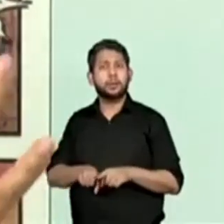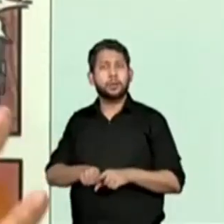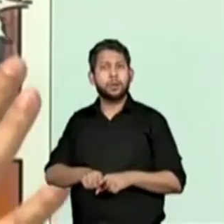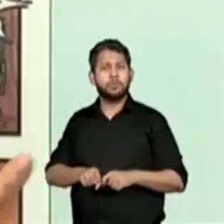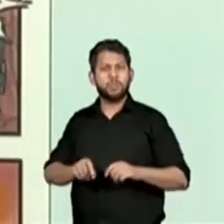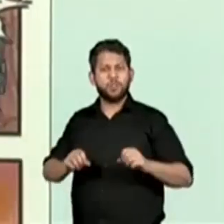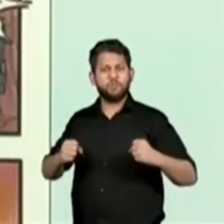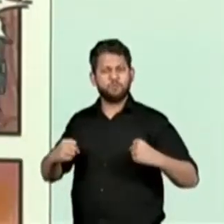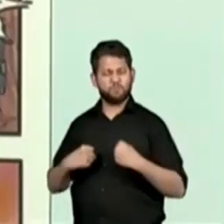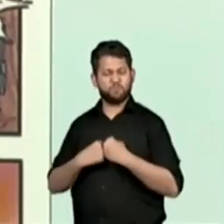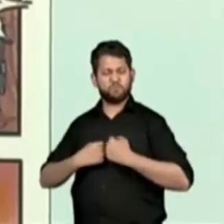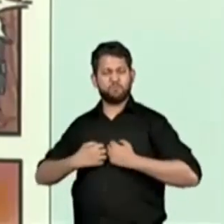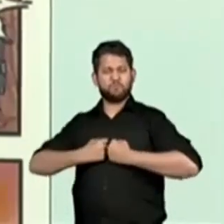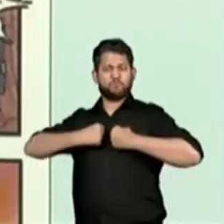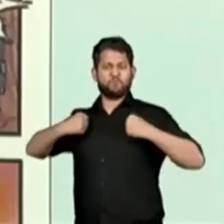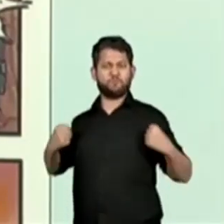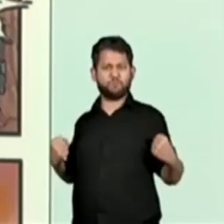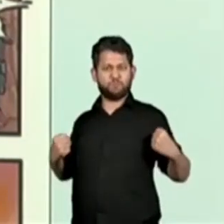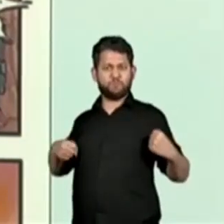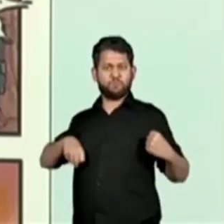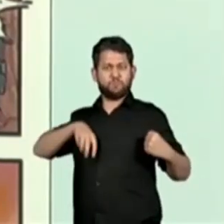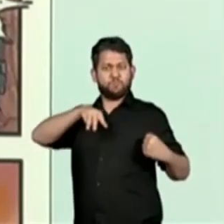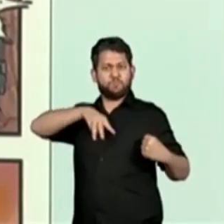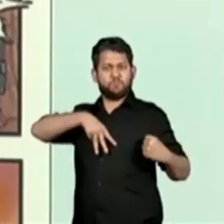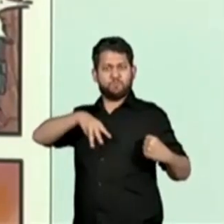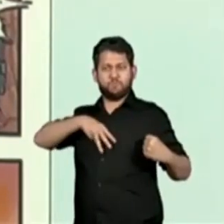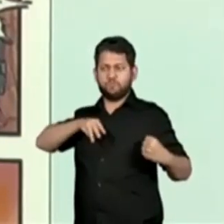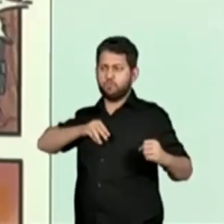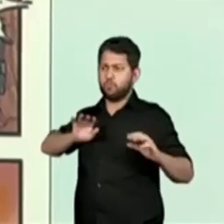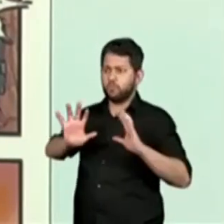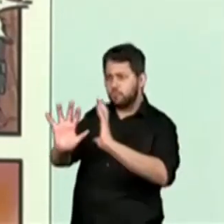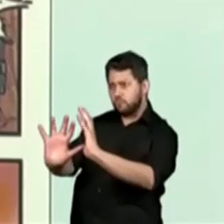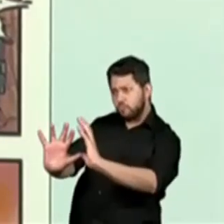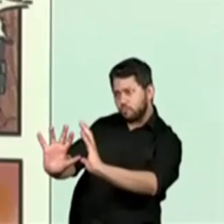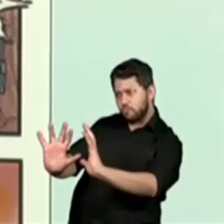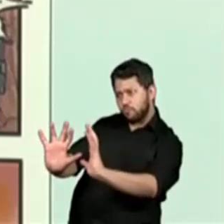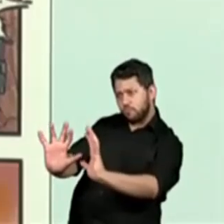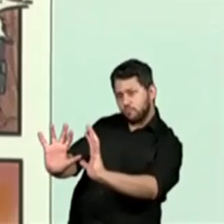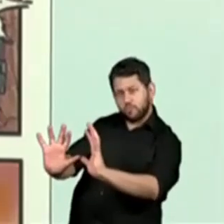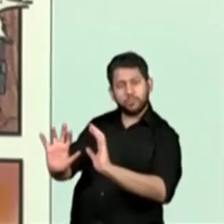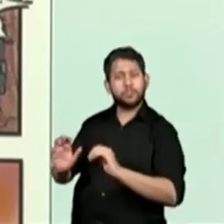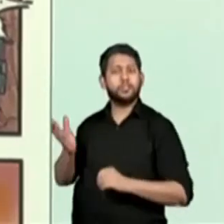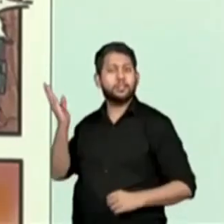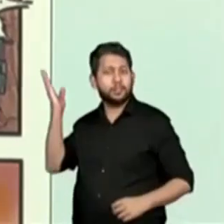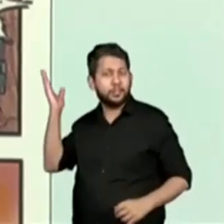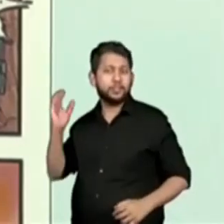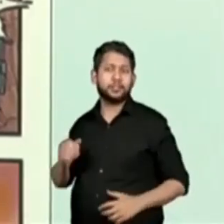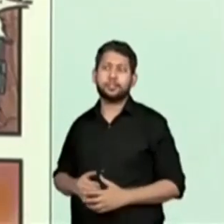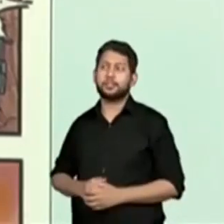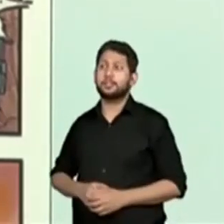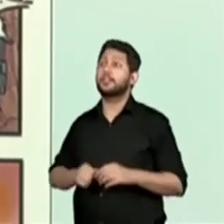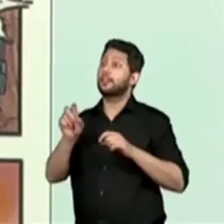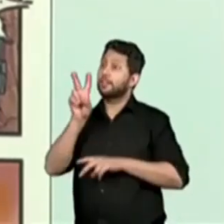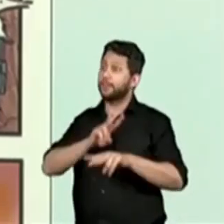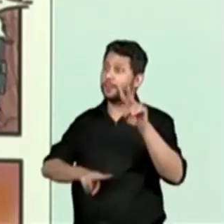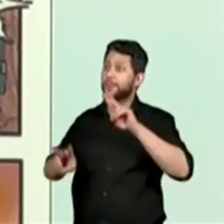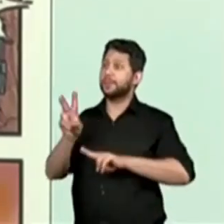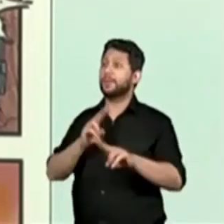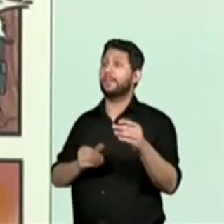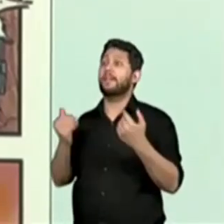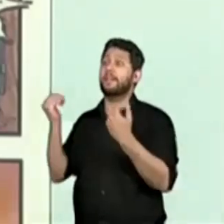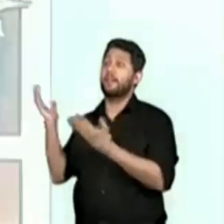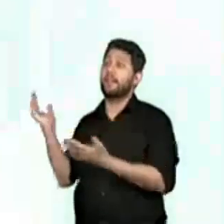quando o musculoso para o trem. A Pro Maria colocou não verbal, todas